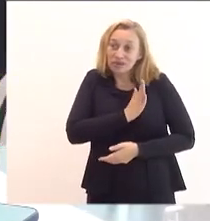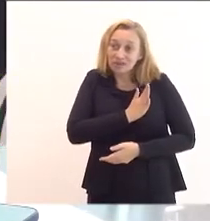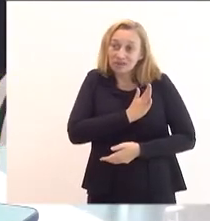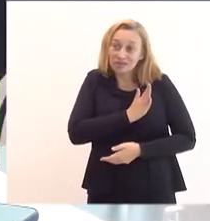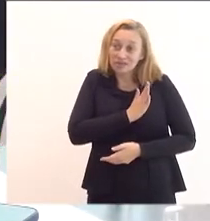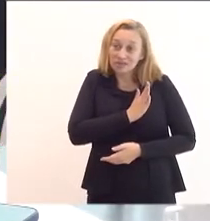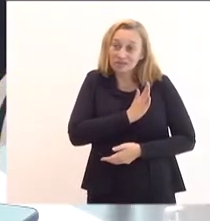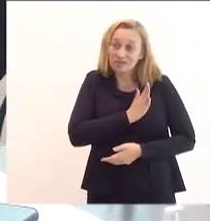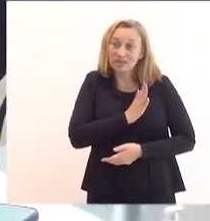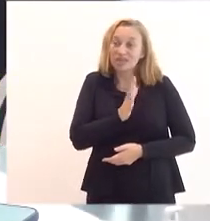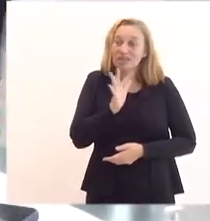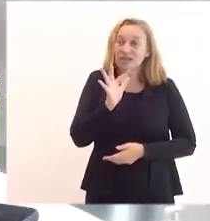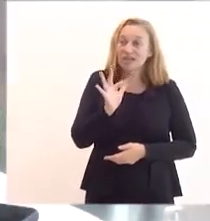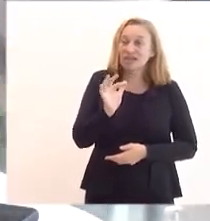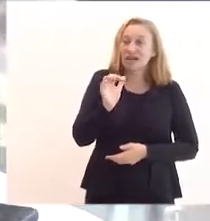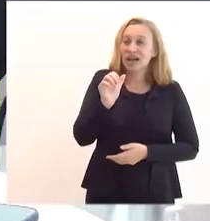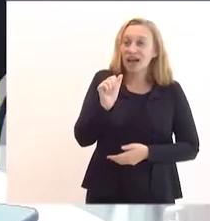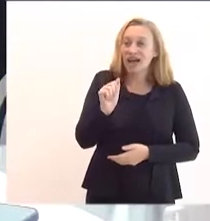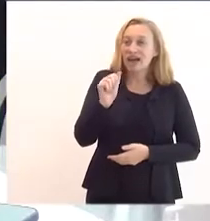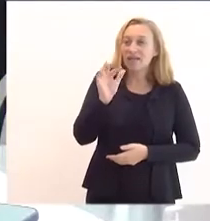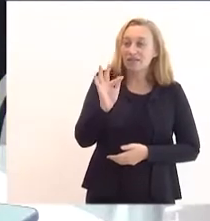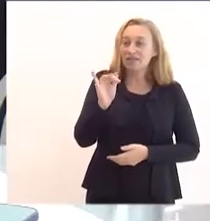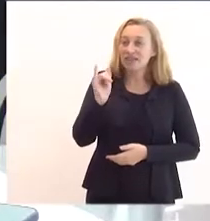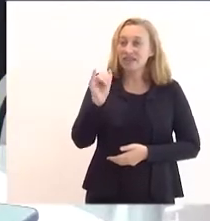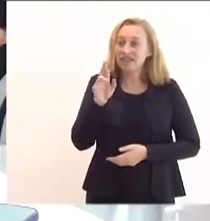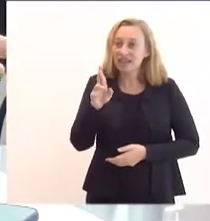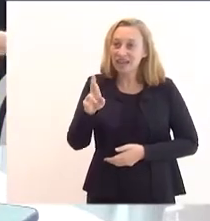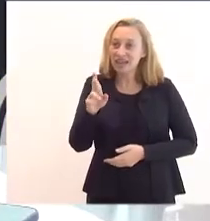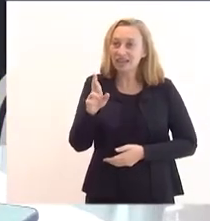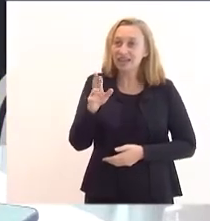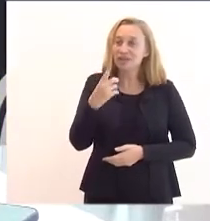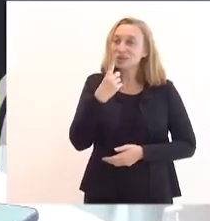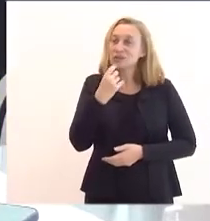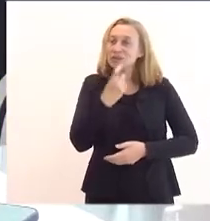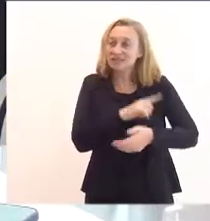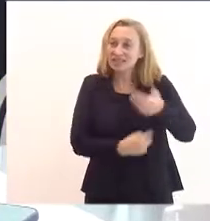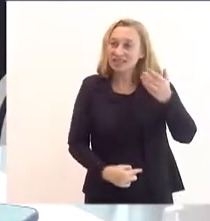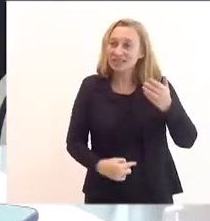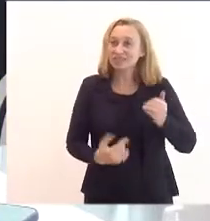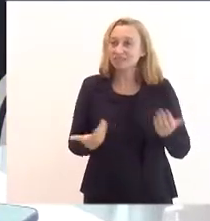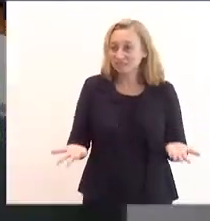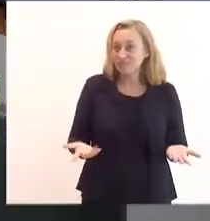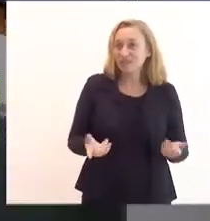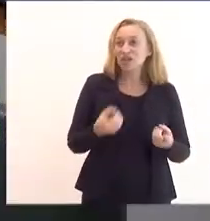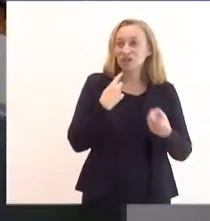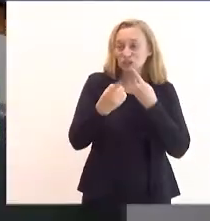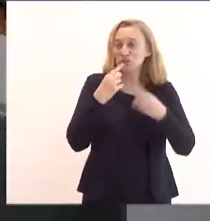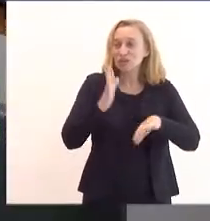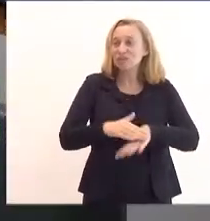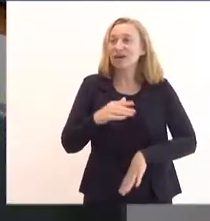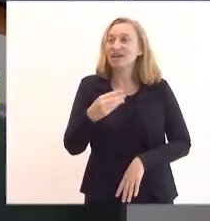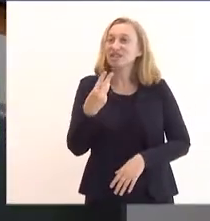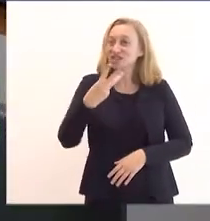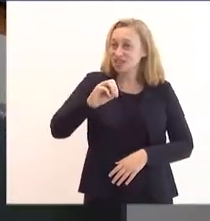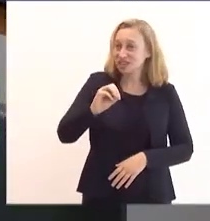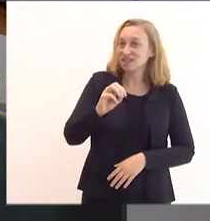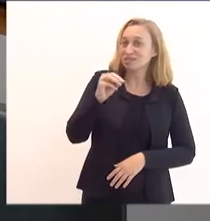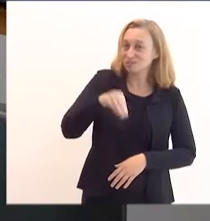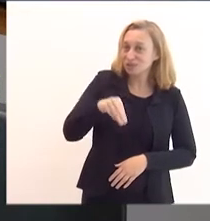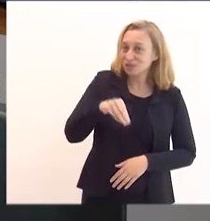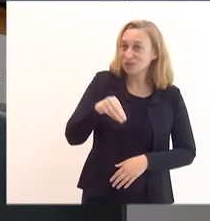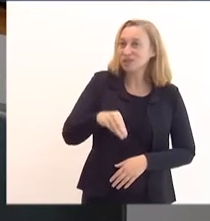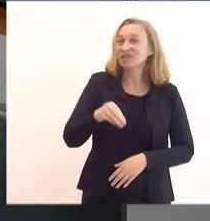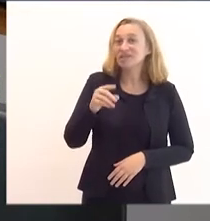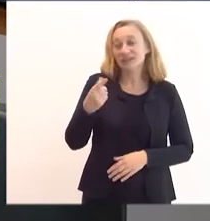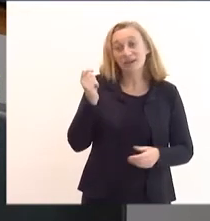Então, se é acompanhado cientificamente, vai se aperfeiçoando. Se a gente discutir mais meia hora esse assunto, quem vai precisar de canabidiol